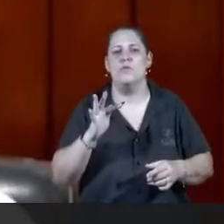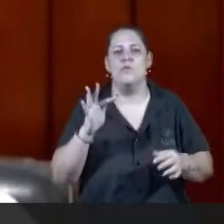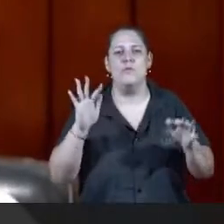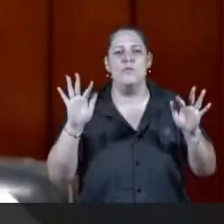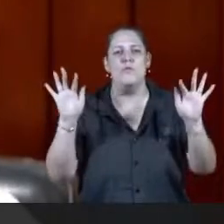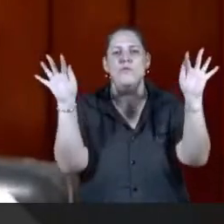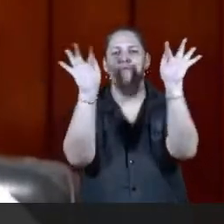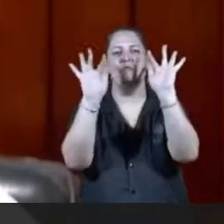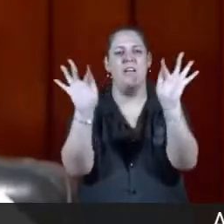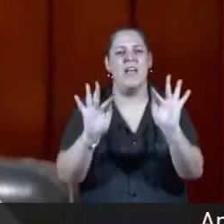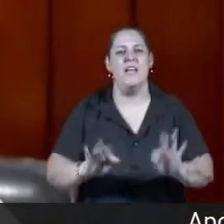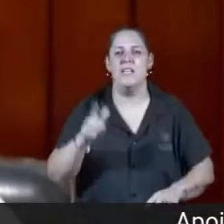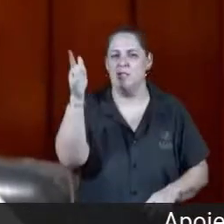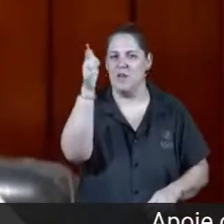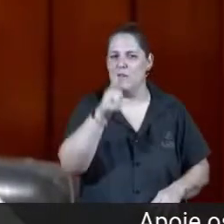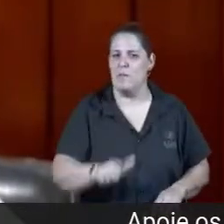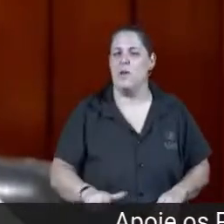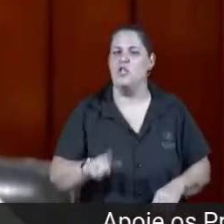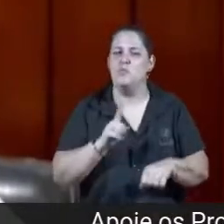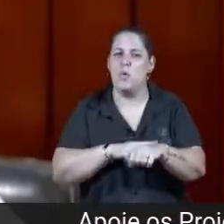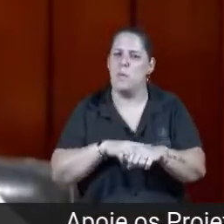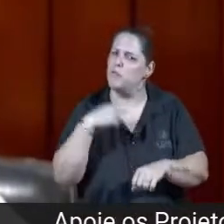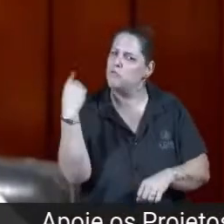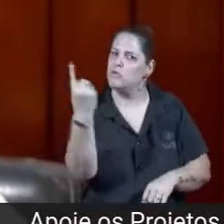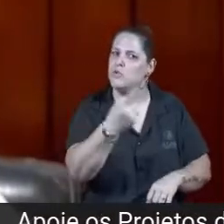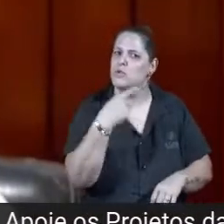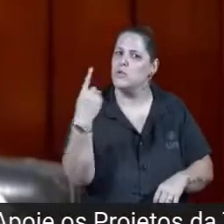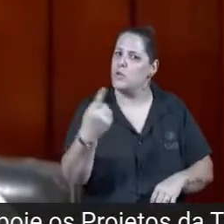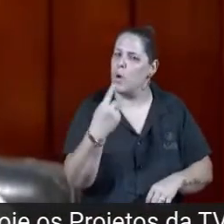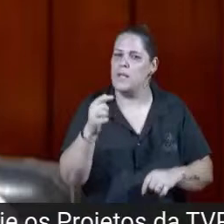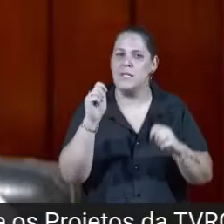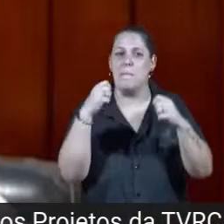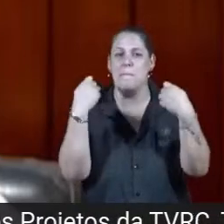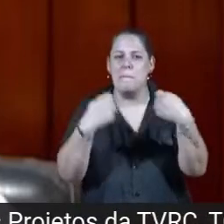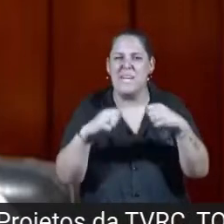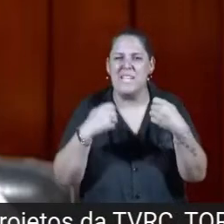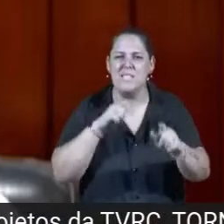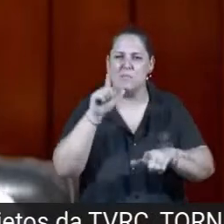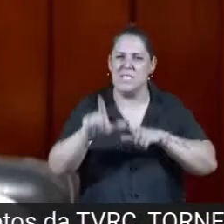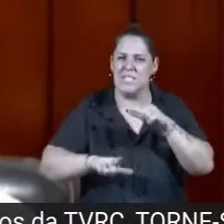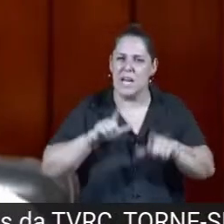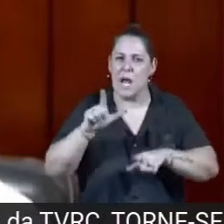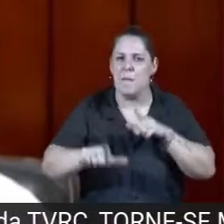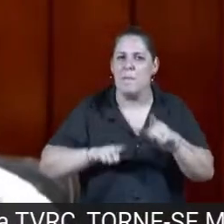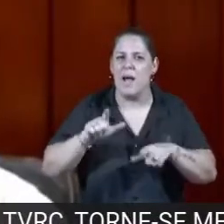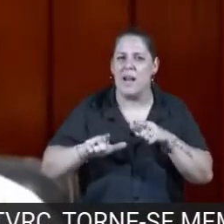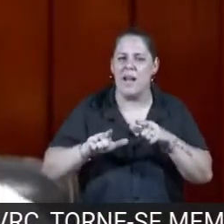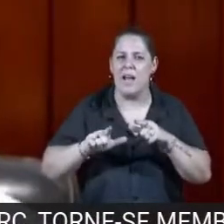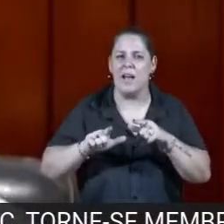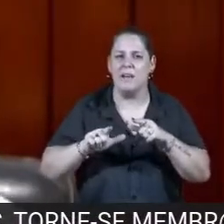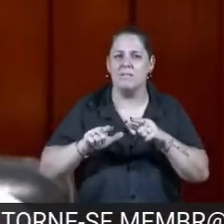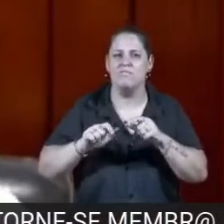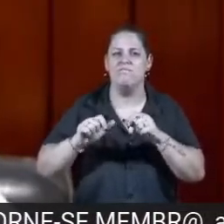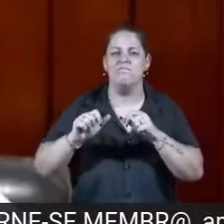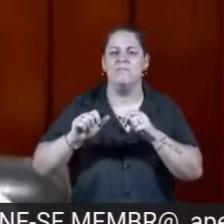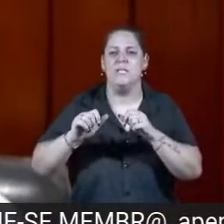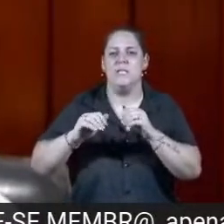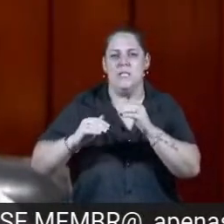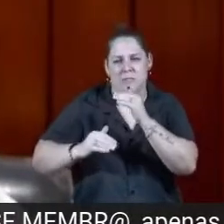novamente. Um momento que nós precisamos trabalhar a reconstrução do